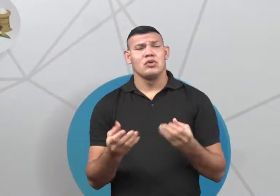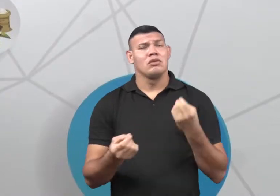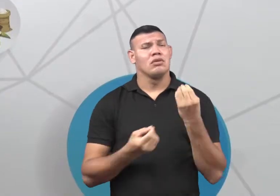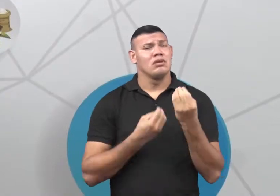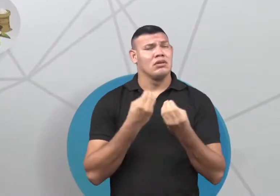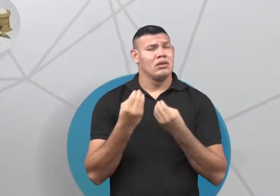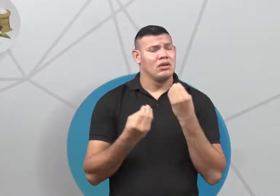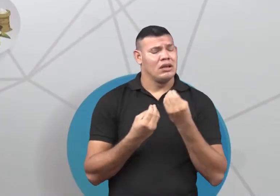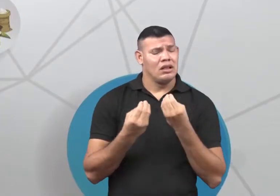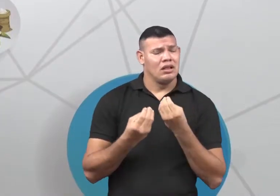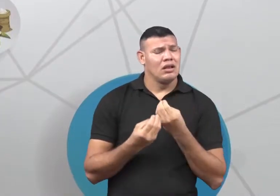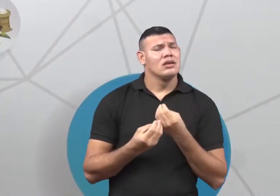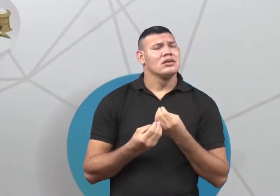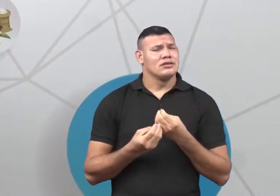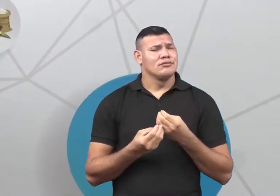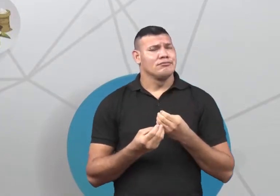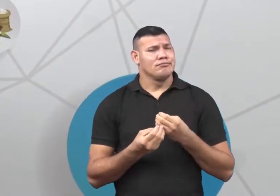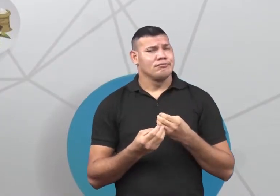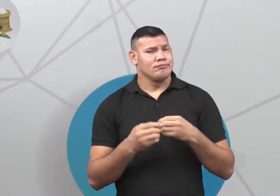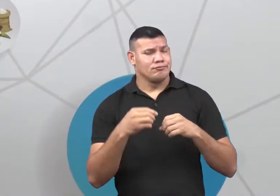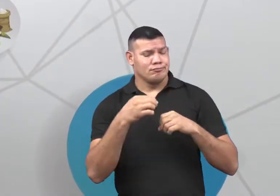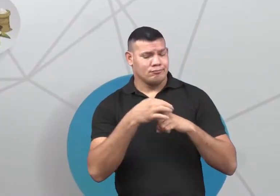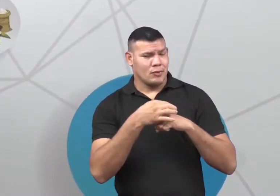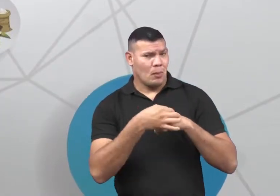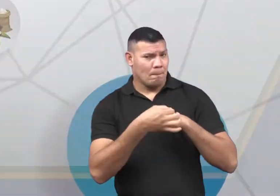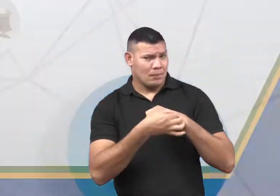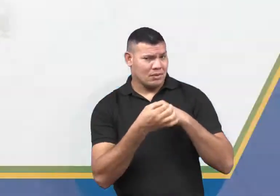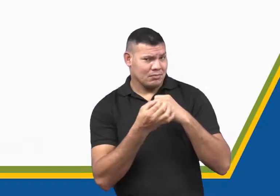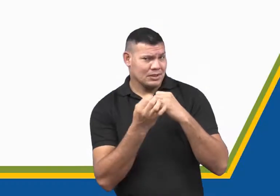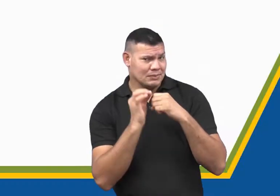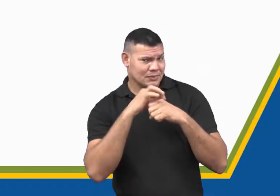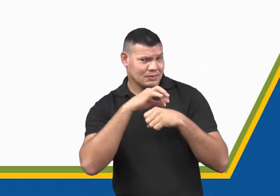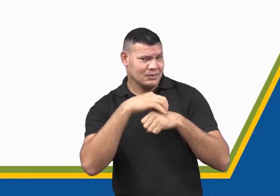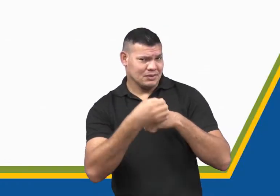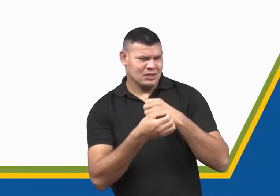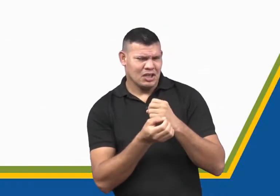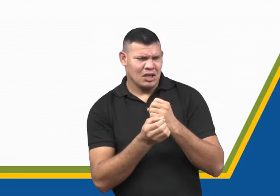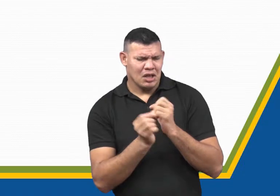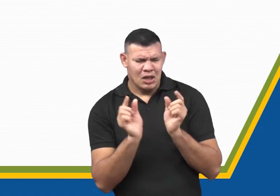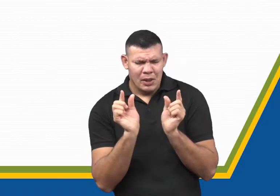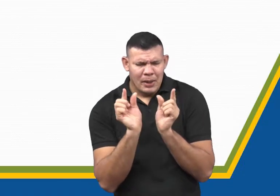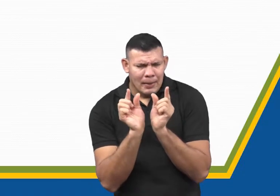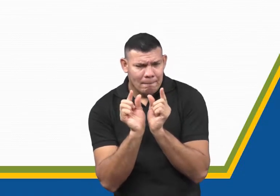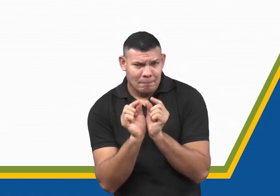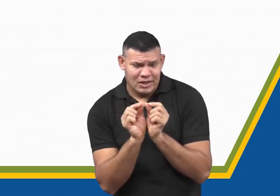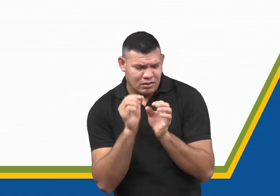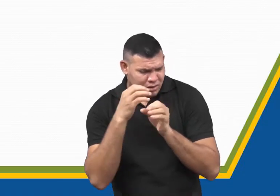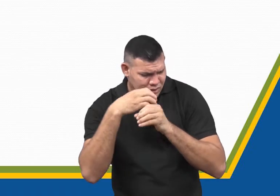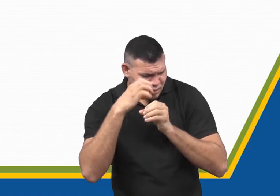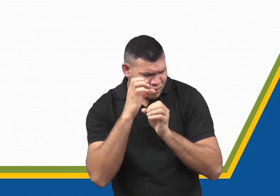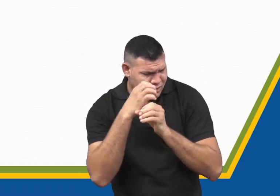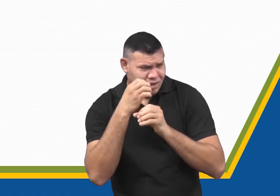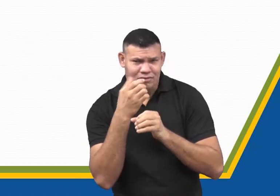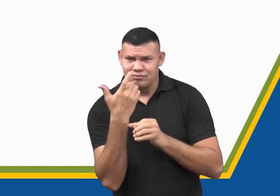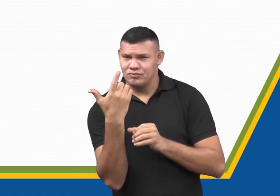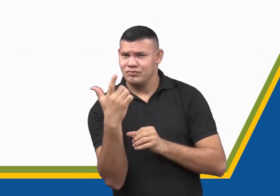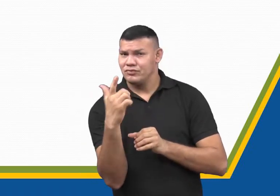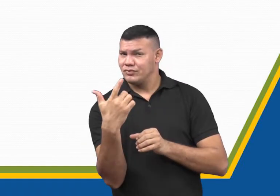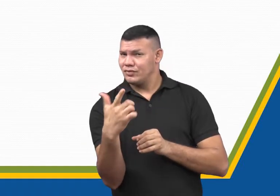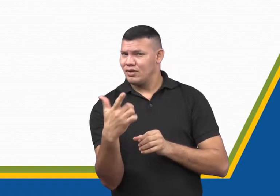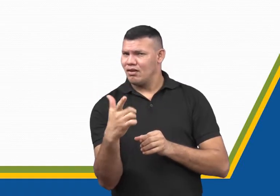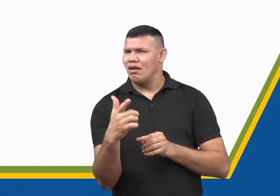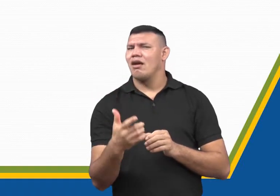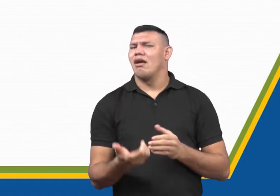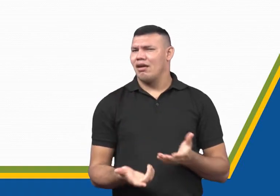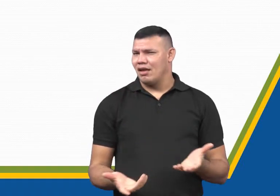hoje nós sabemos que os átomos eles não são as menores partes da matéria, eles não são as menores partes que formam a matéria.